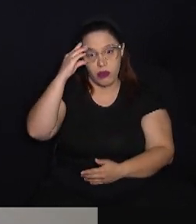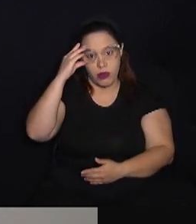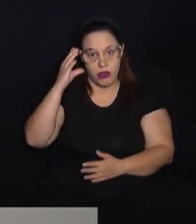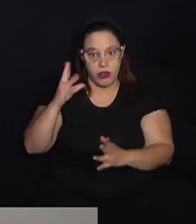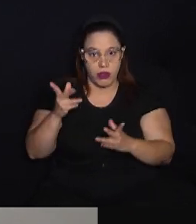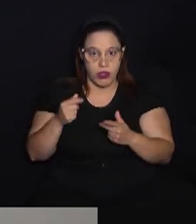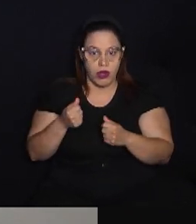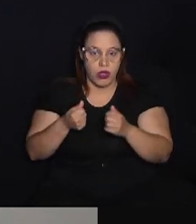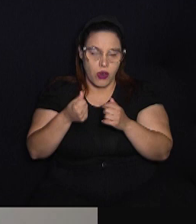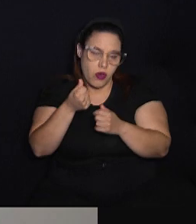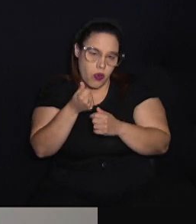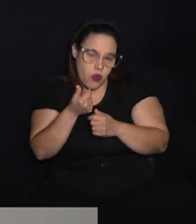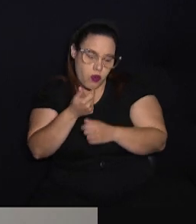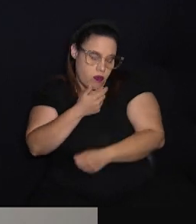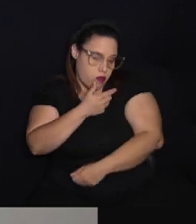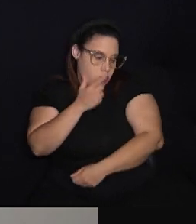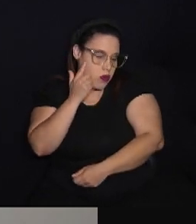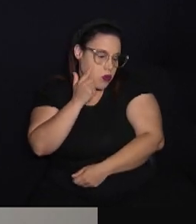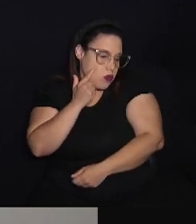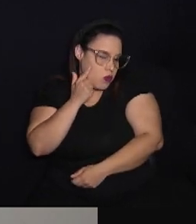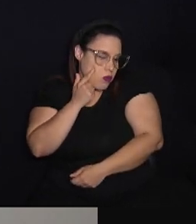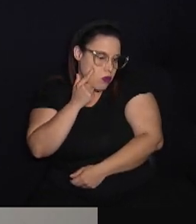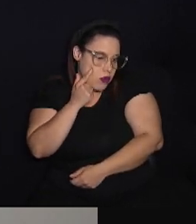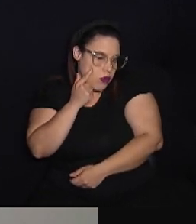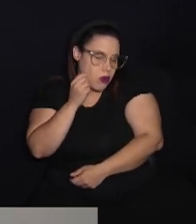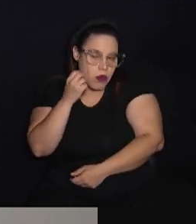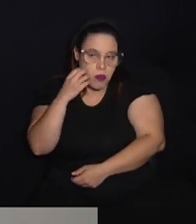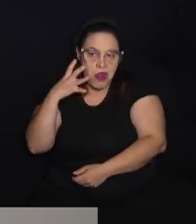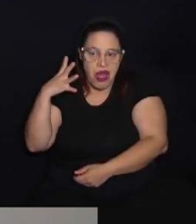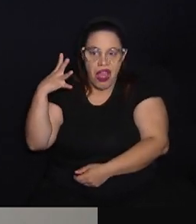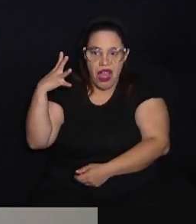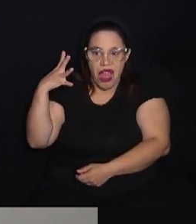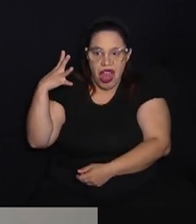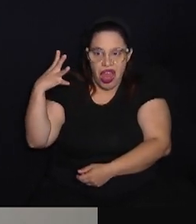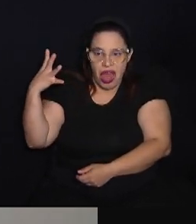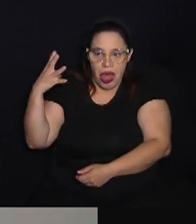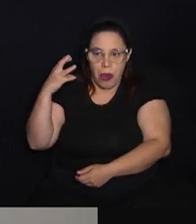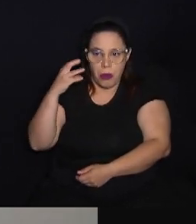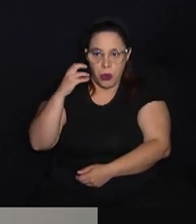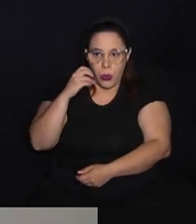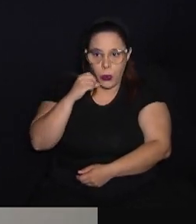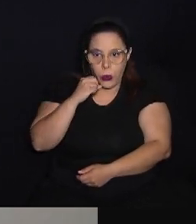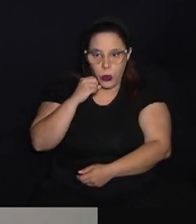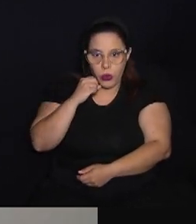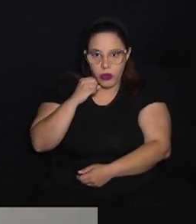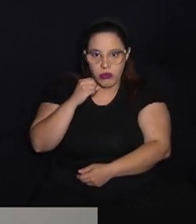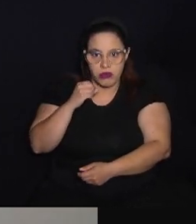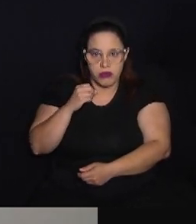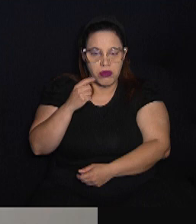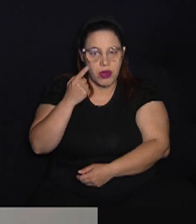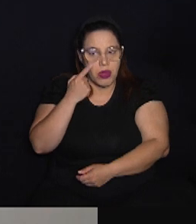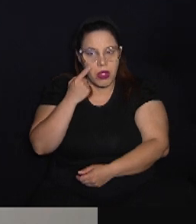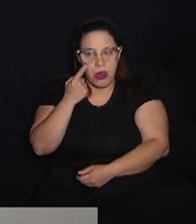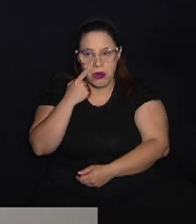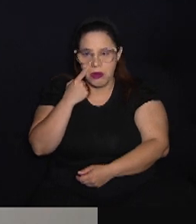é uma mancha no rosto, às vezes ela aumenta, às vezes ela fica do mesmo tamanho. Eu não tenho visto o